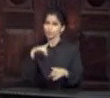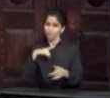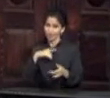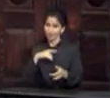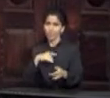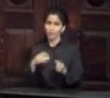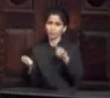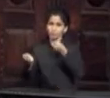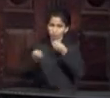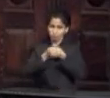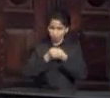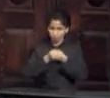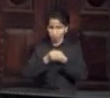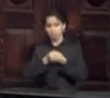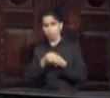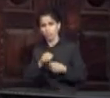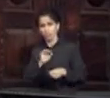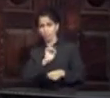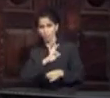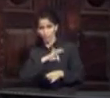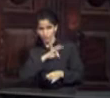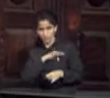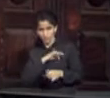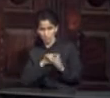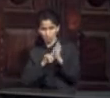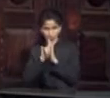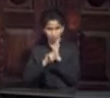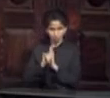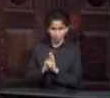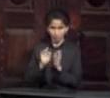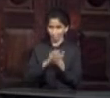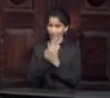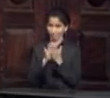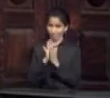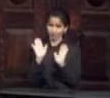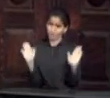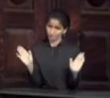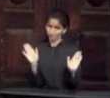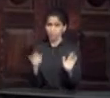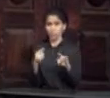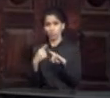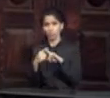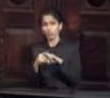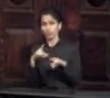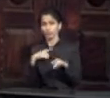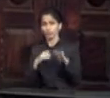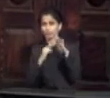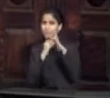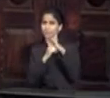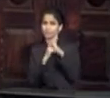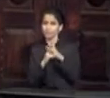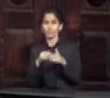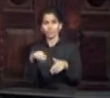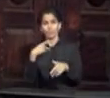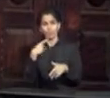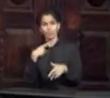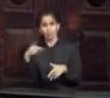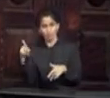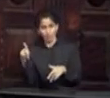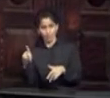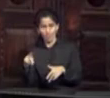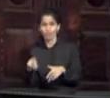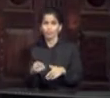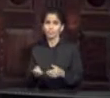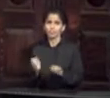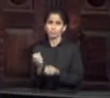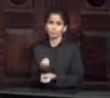balela. Esse argumento de sigilo, porque a partir do momento que uma empresa se dispõe a, de certa forma, ter um benefício